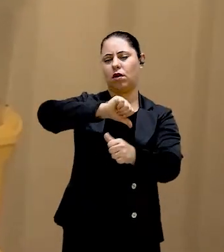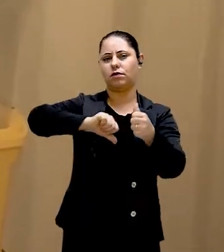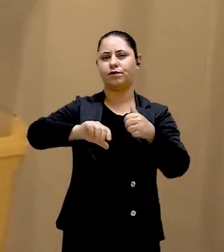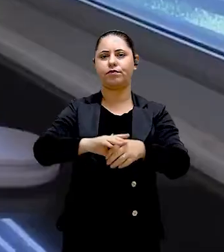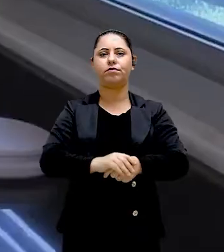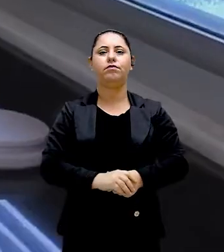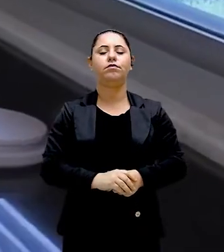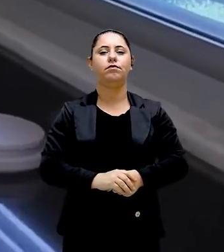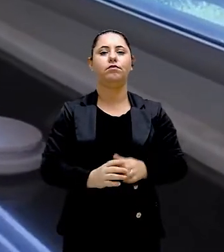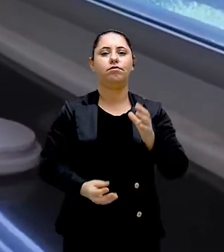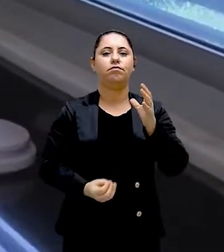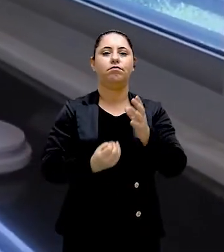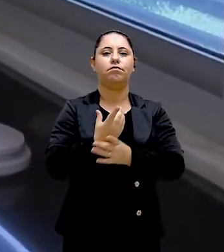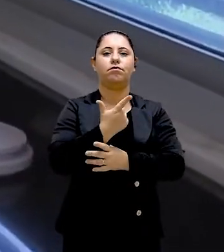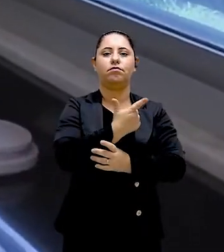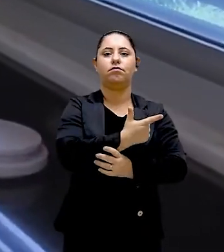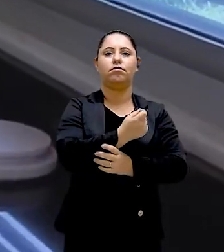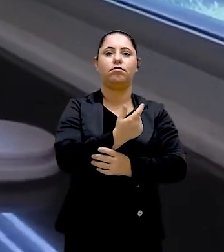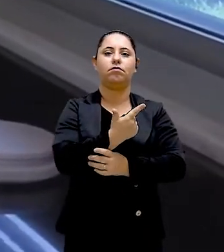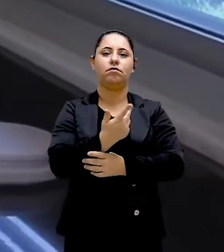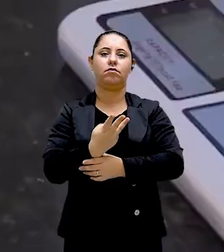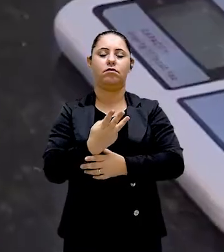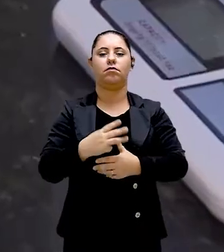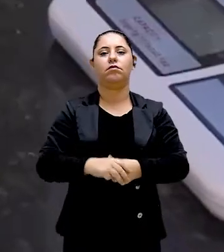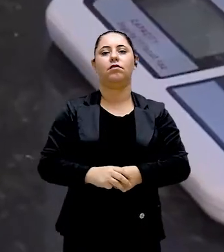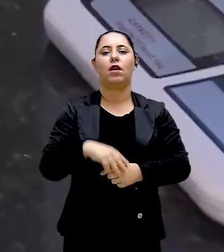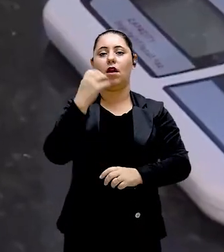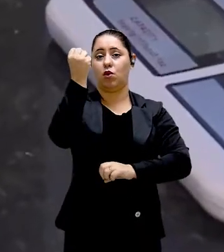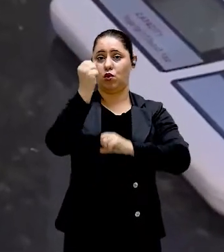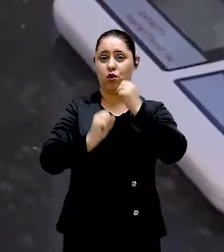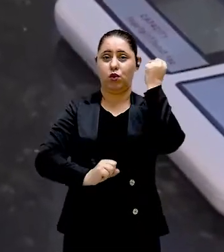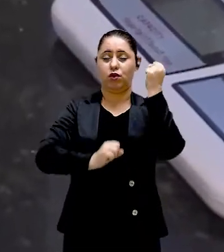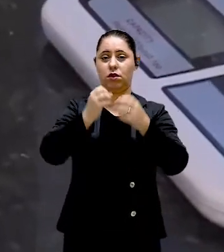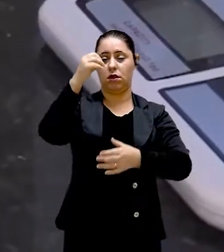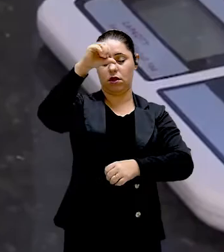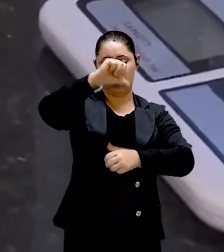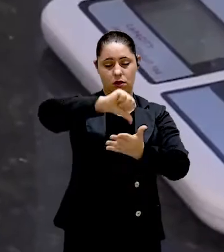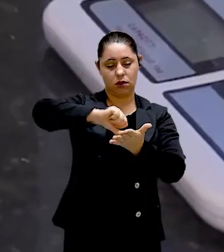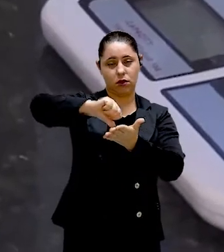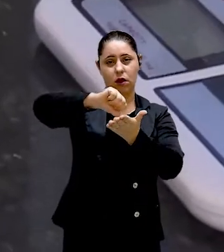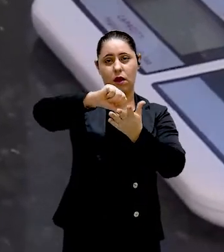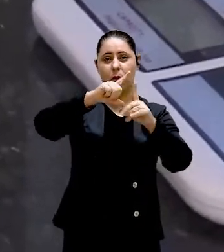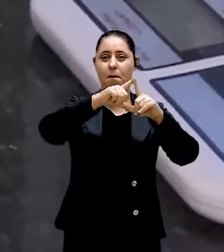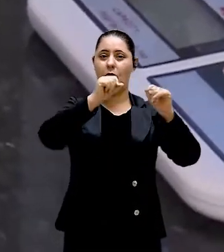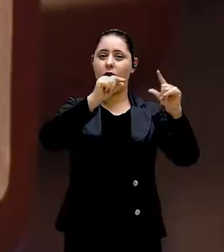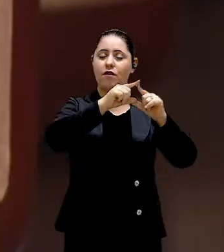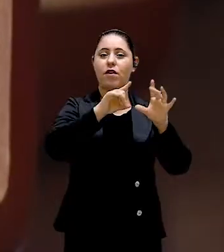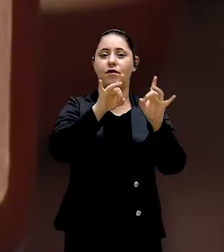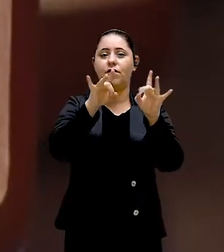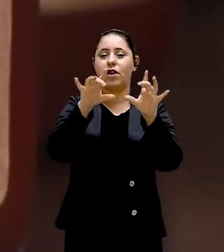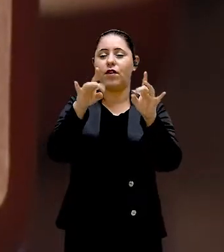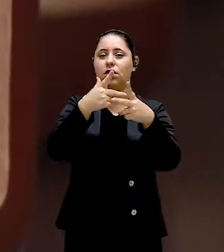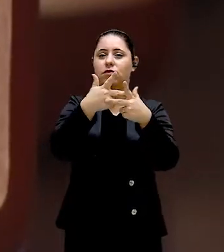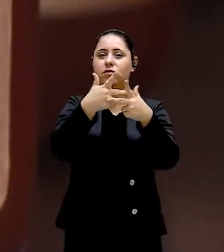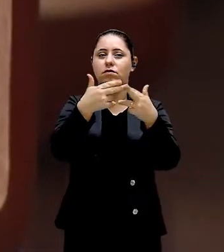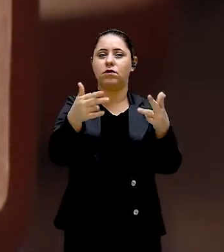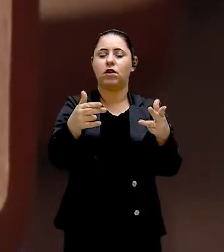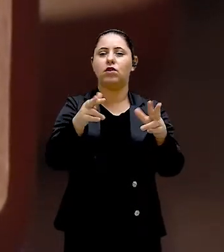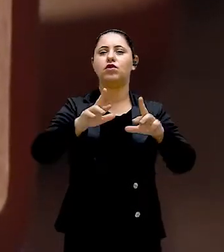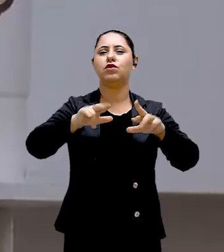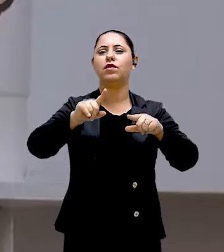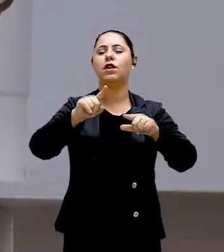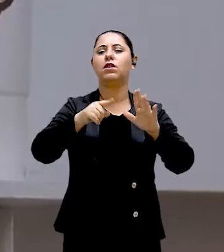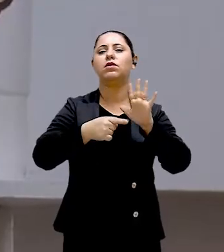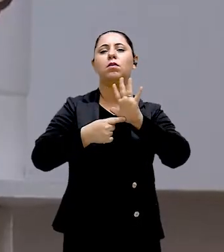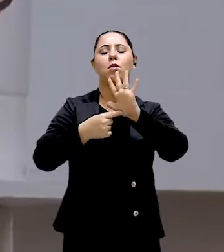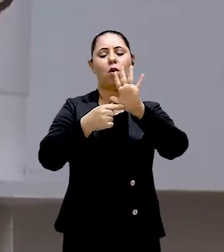Criada em 2013, esta indústria instalada em Brasília vende cosméticos. O diferencial aparece no rótulo: tudo